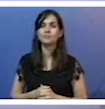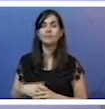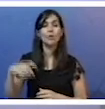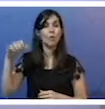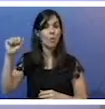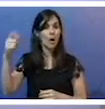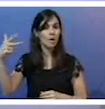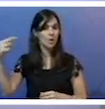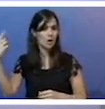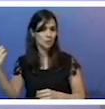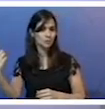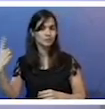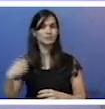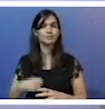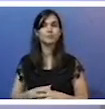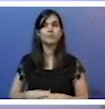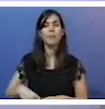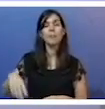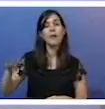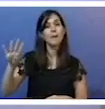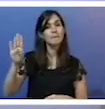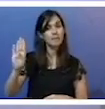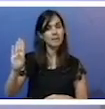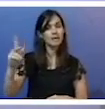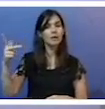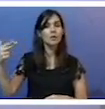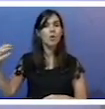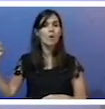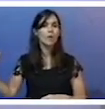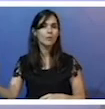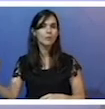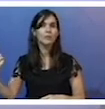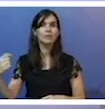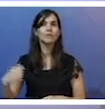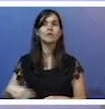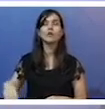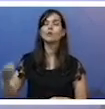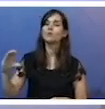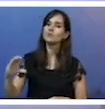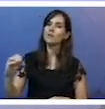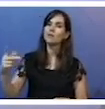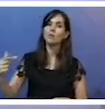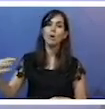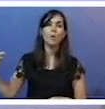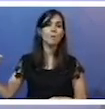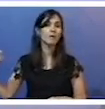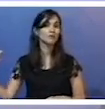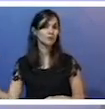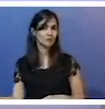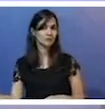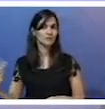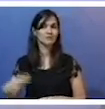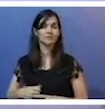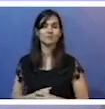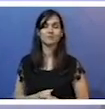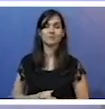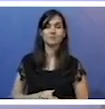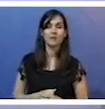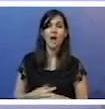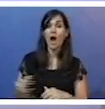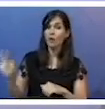é só que eu largo um o b é igual eu sei é igual a menos dois